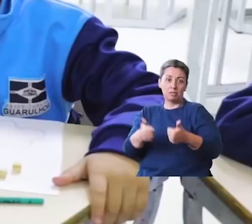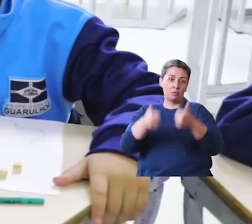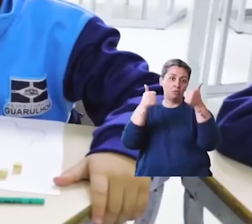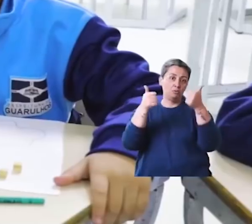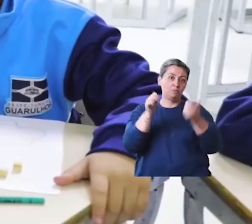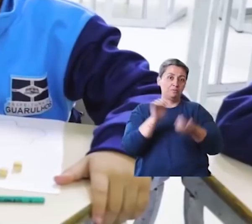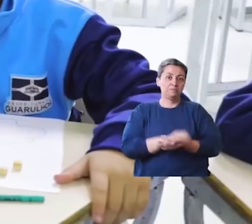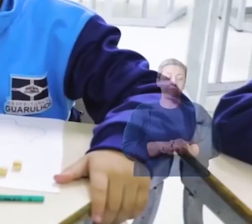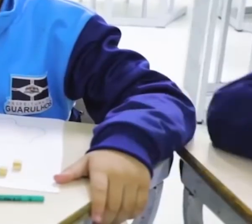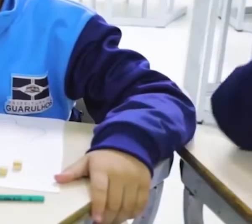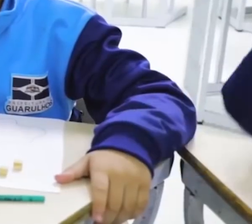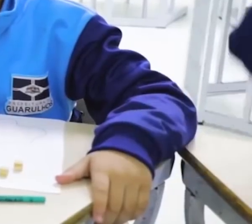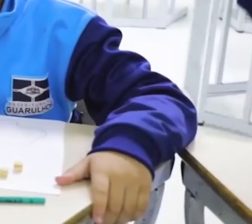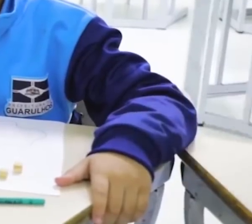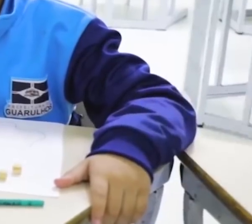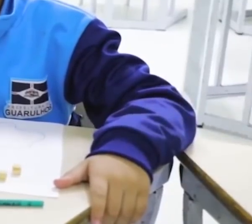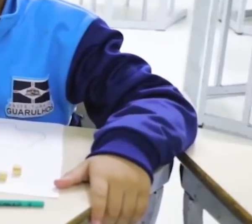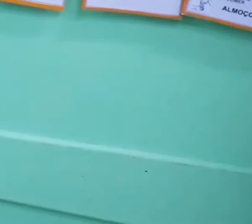outro.